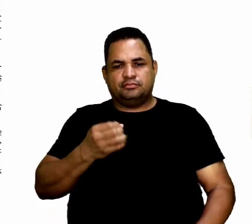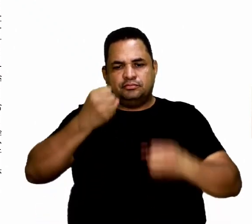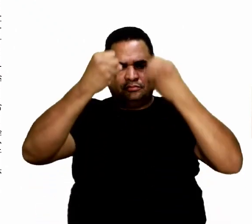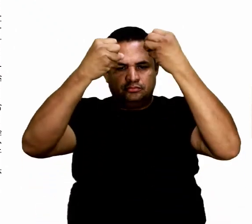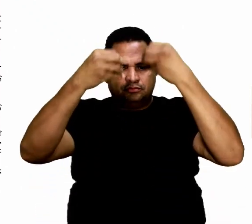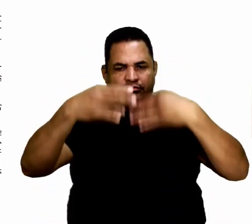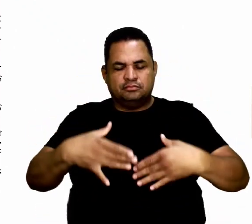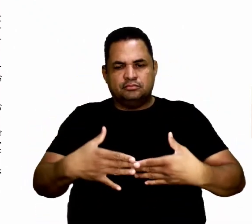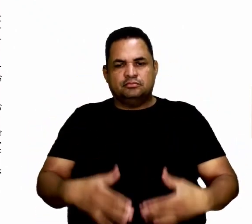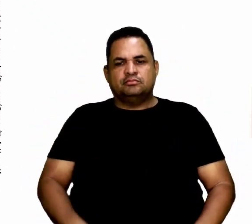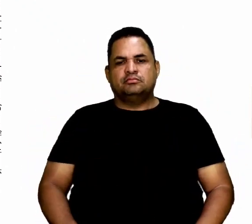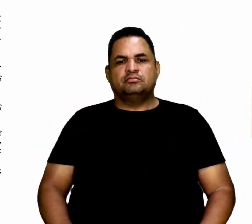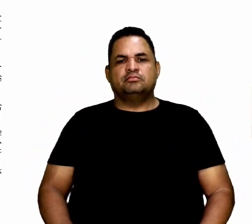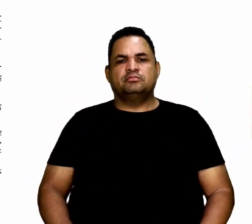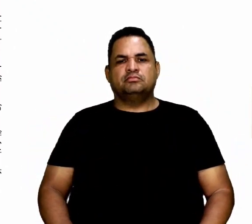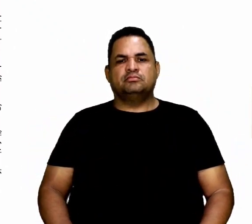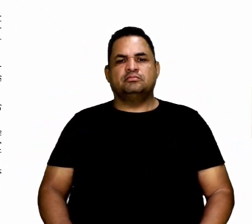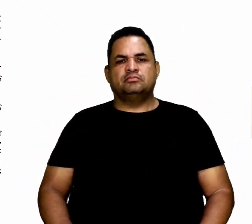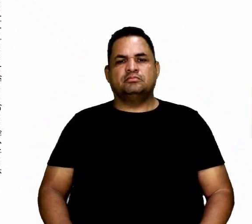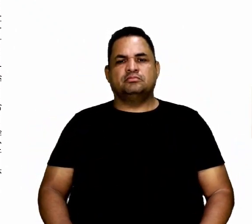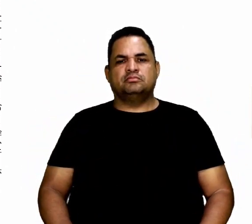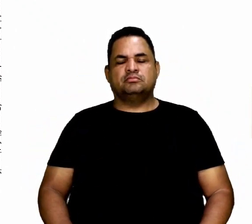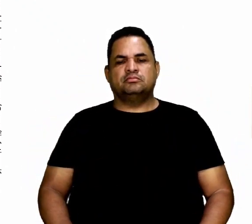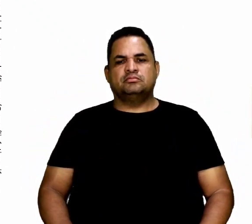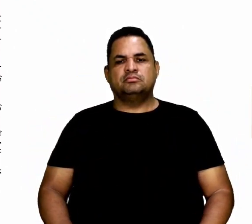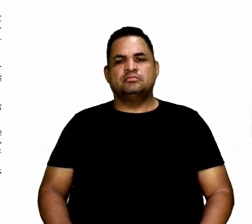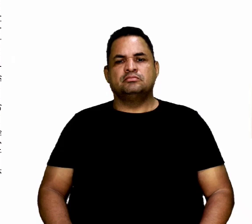tá, pessoal? O vaso linfático